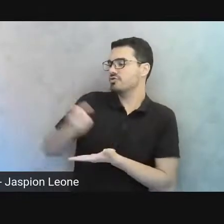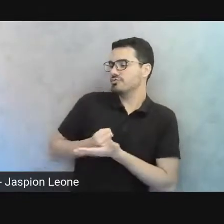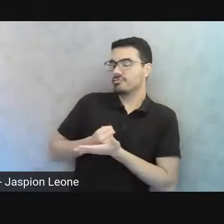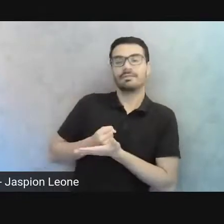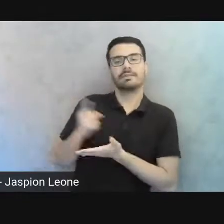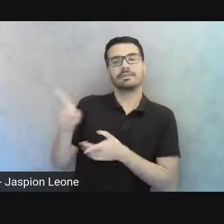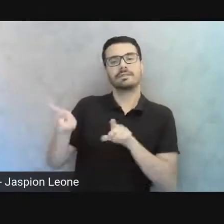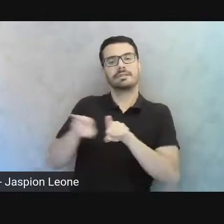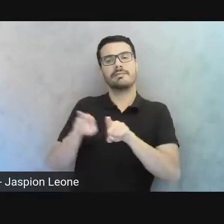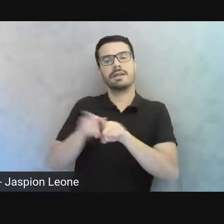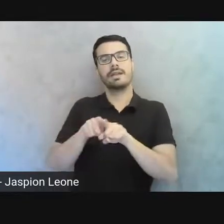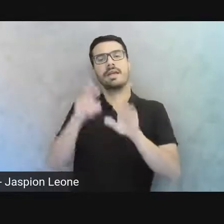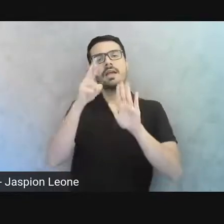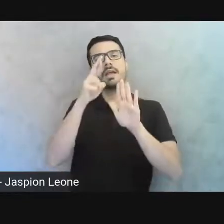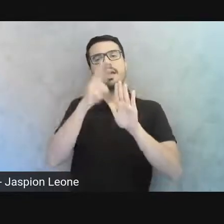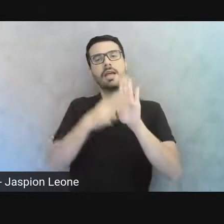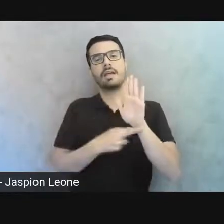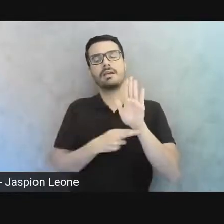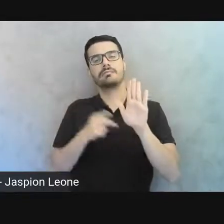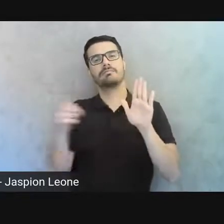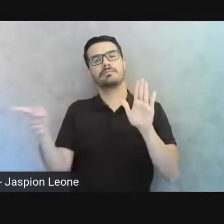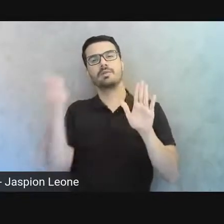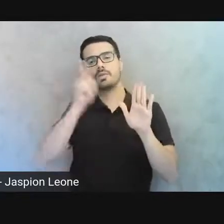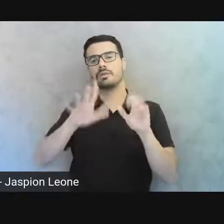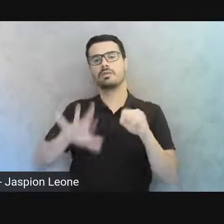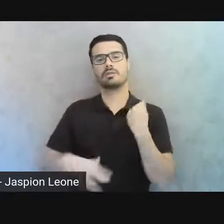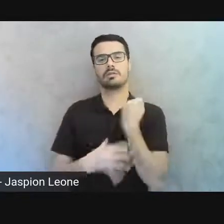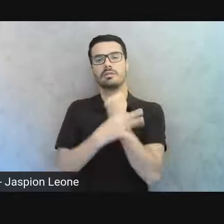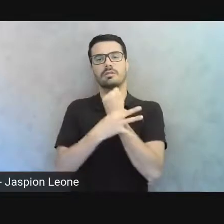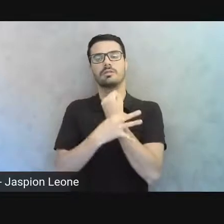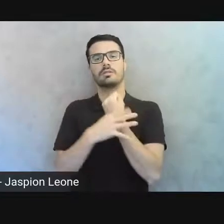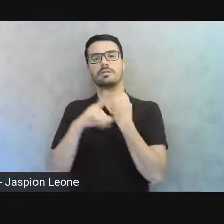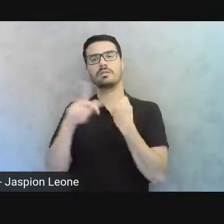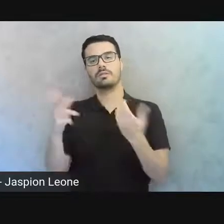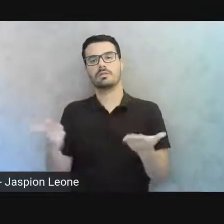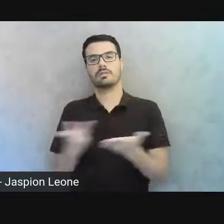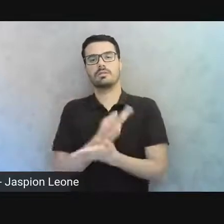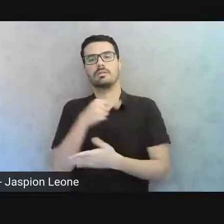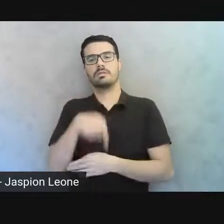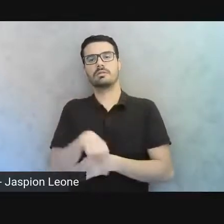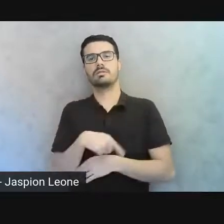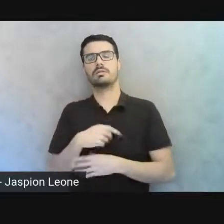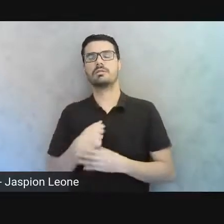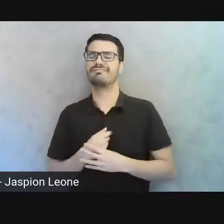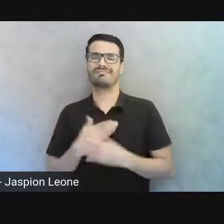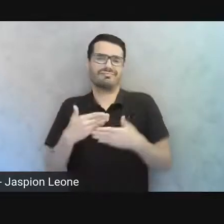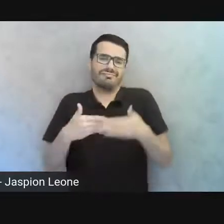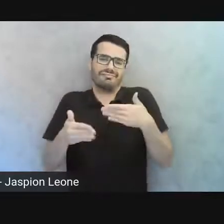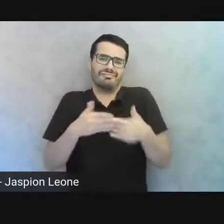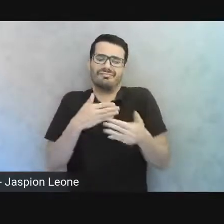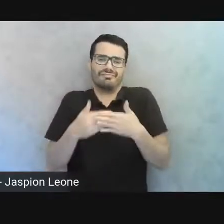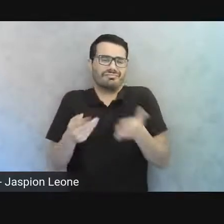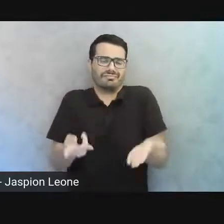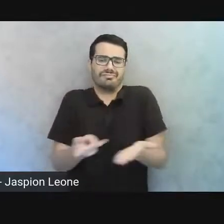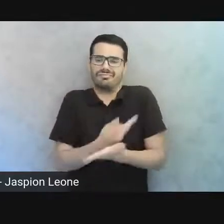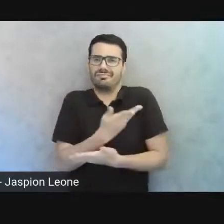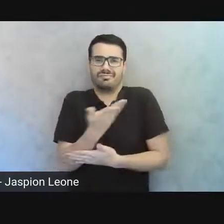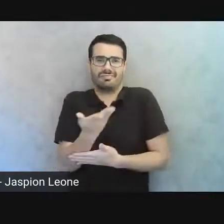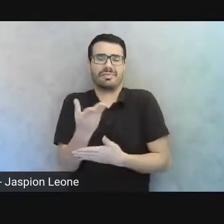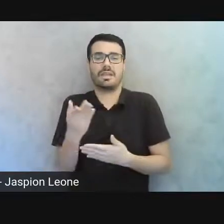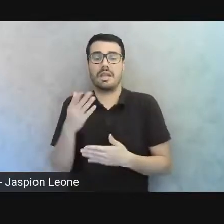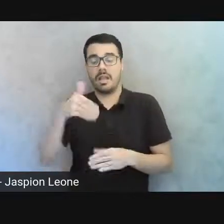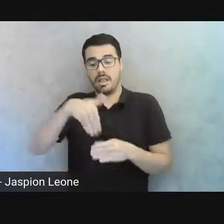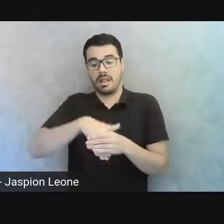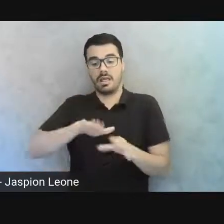assegurem alguma canalização de recurso público. Sim, não importam as carências adicionais que existam para as